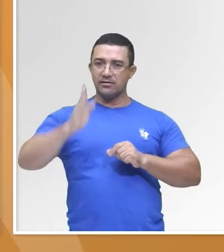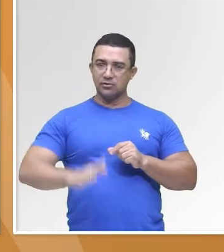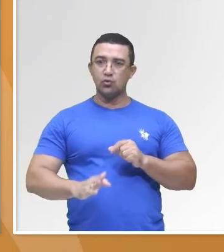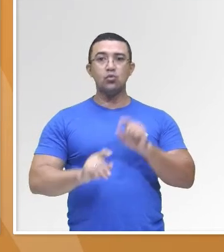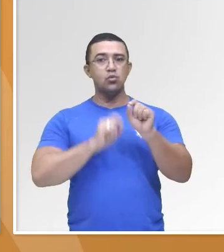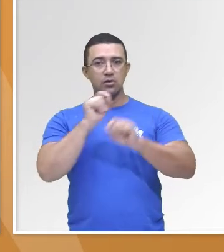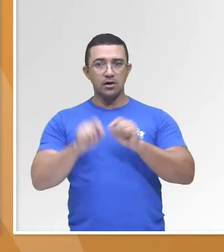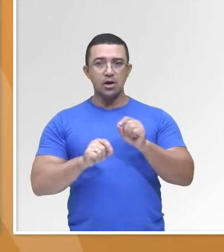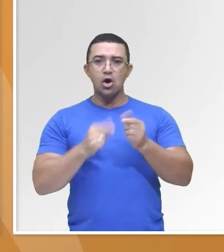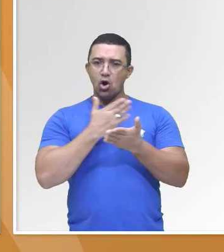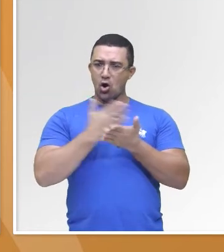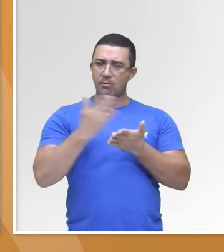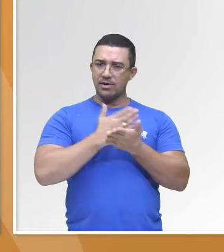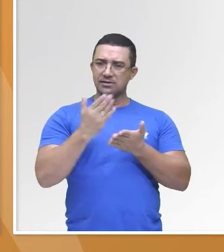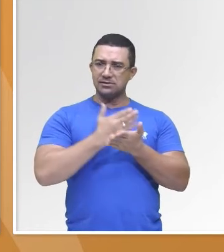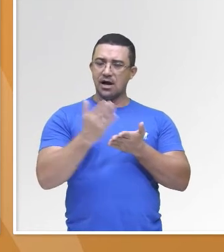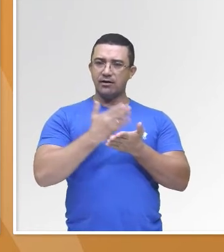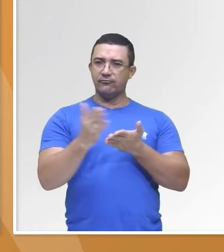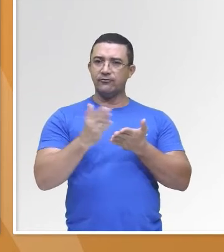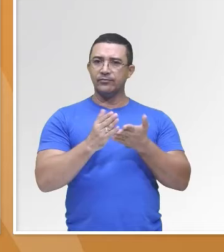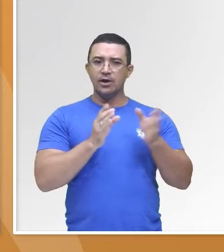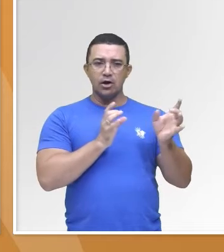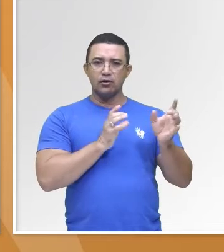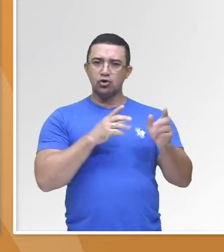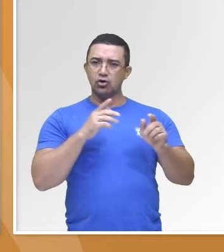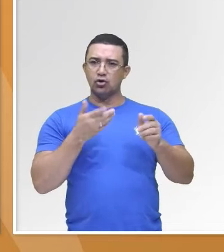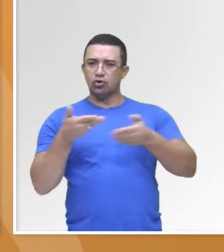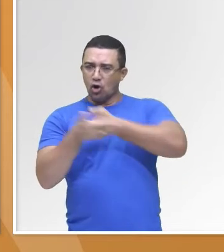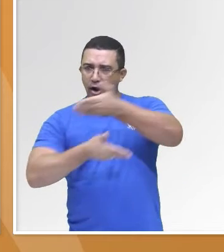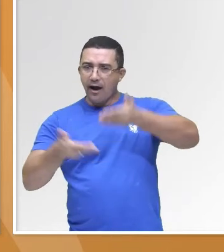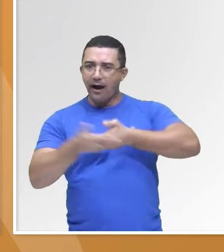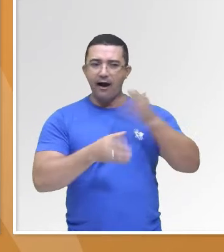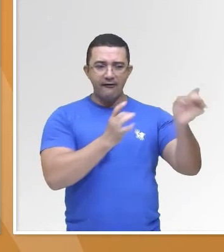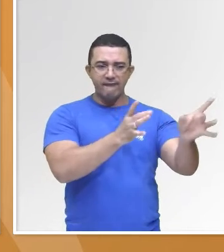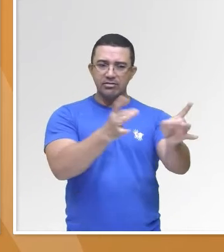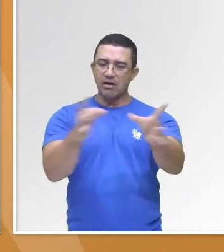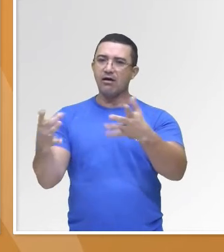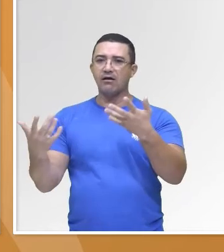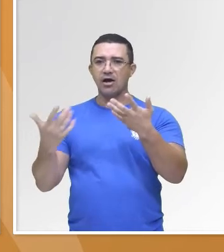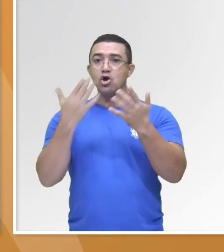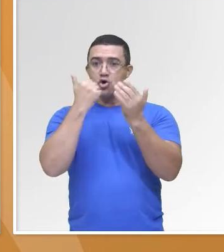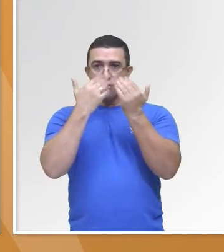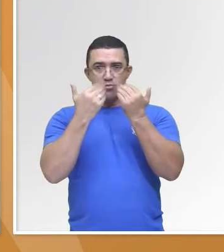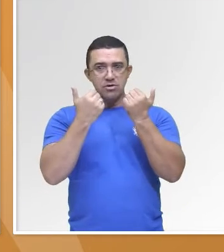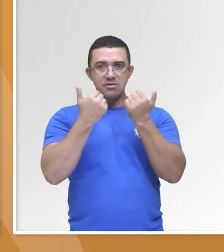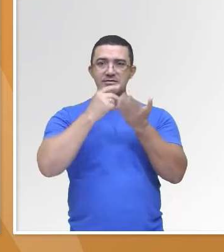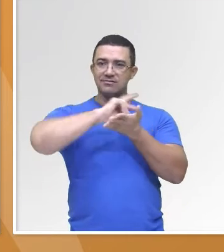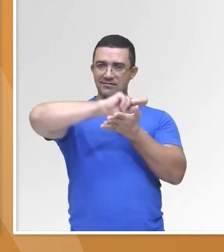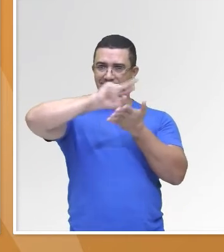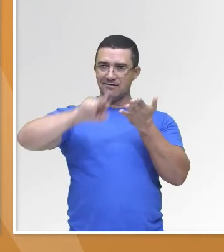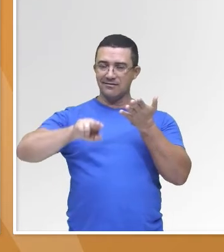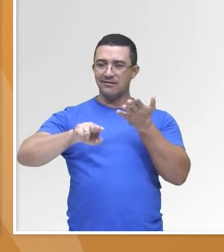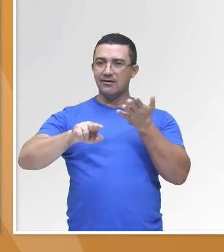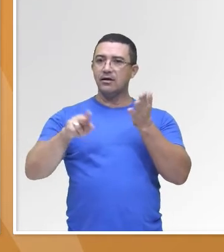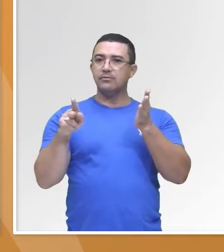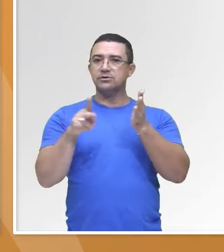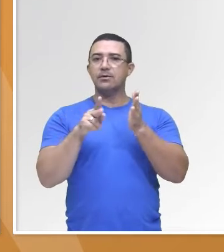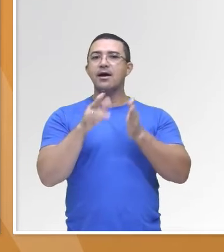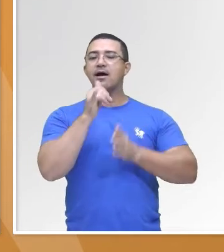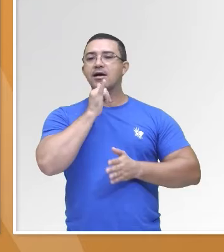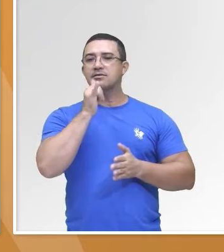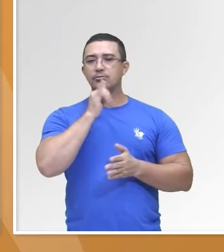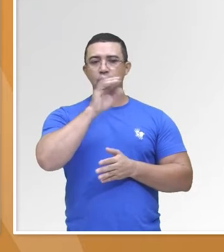a trocar, né? Estabelecer as trocas. Nós temos aí exemplo de uma arquitetura tipicamente alemã, que é